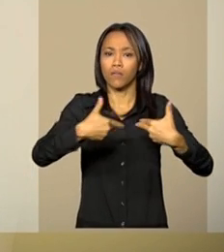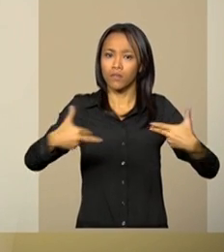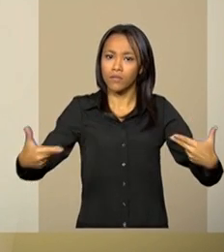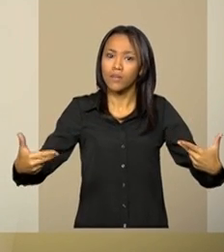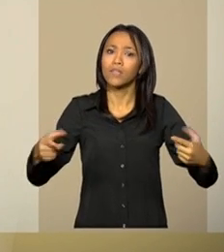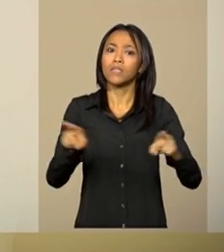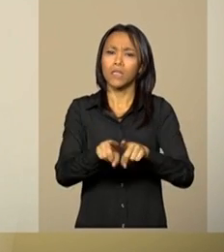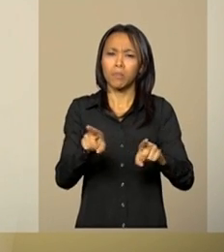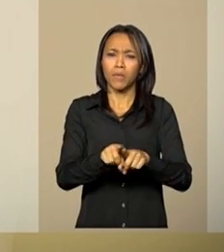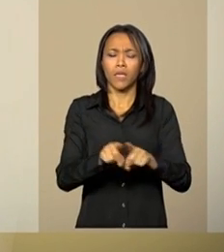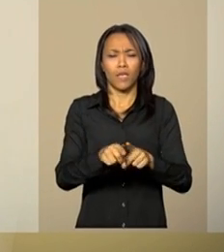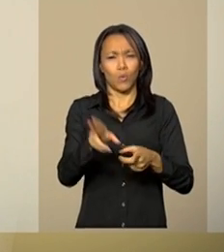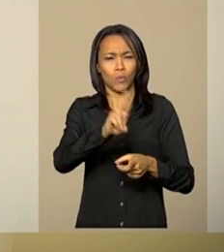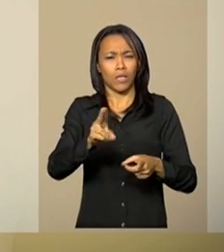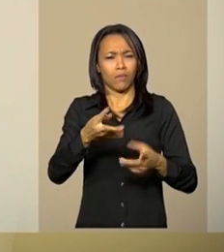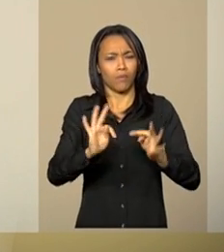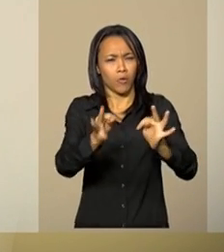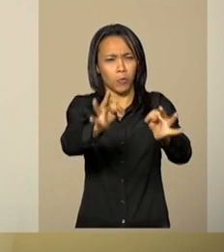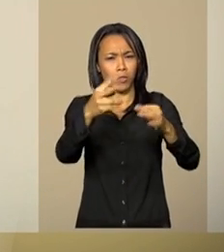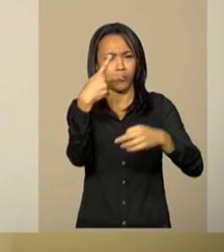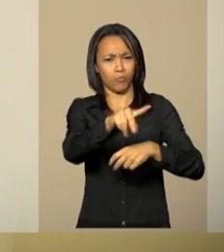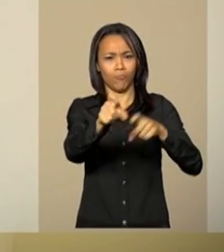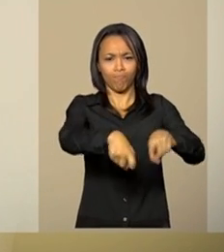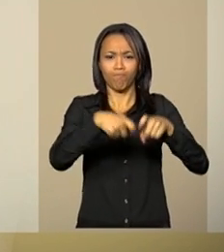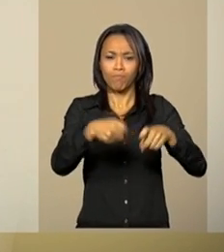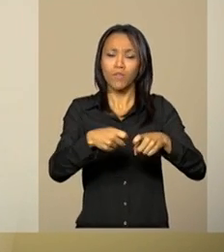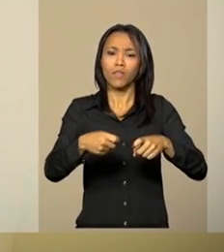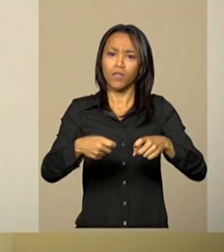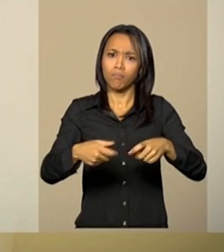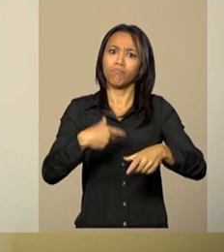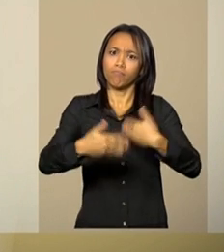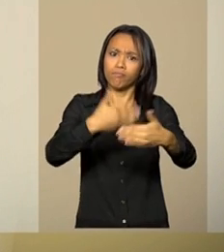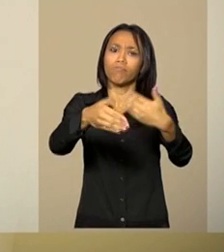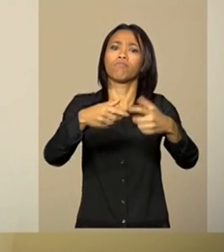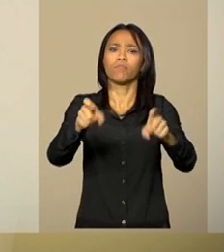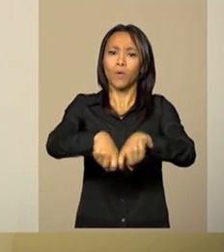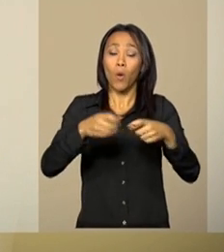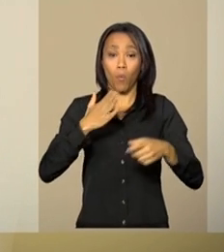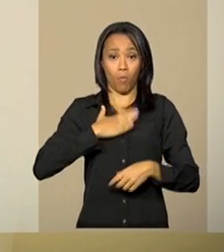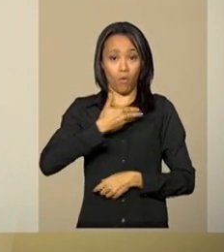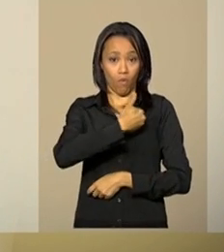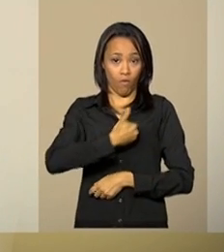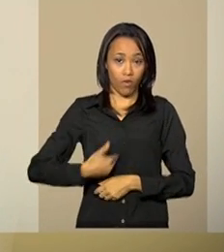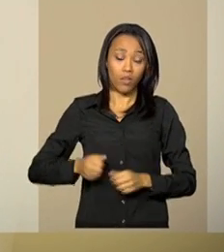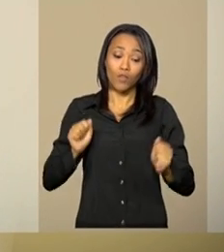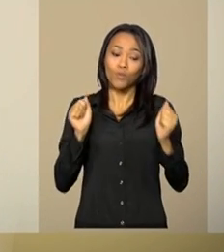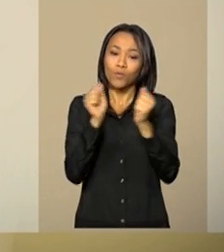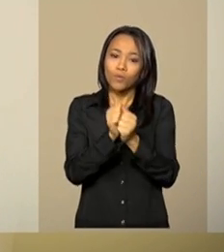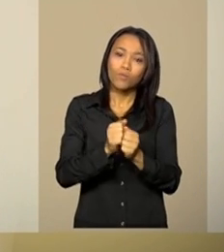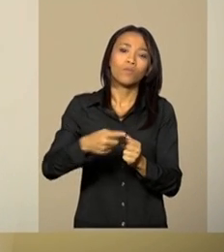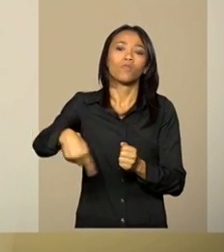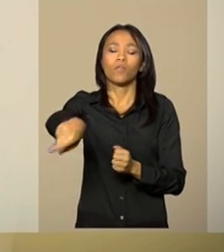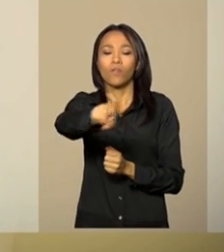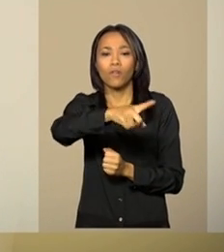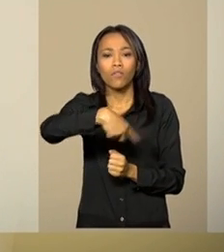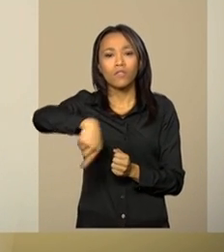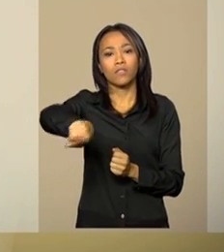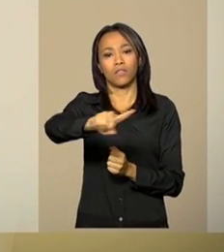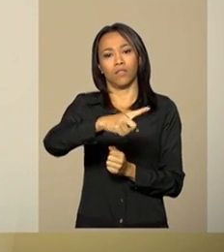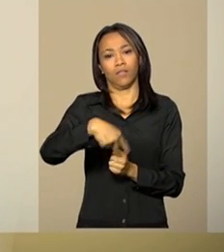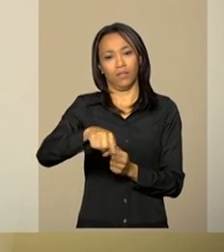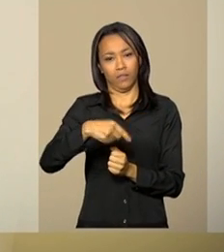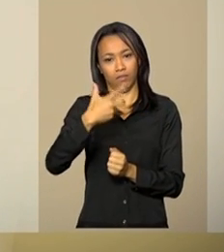suas propriedades e desenvolver o campo. O meu governo está junto dos agricultores, junto de